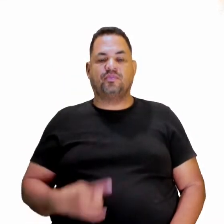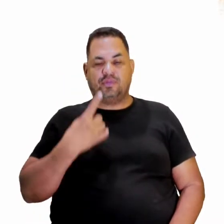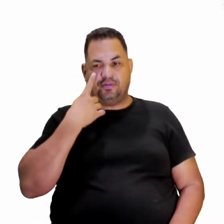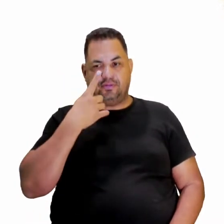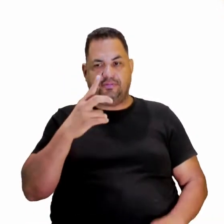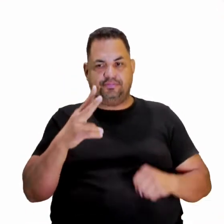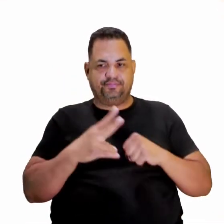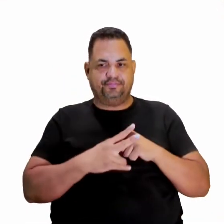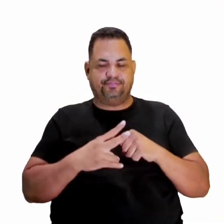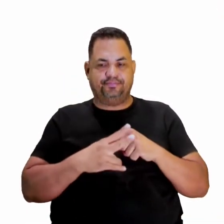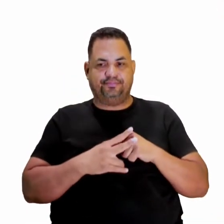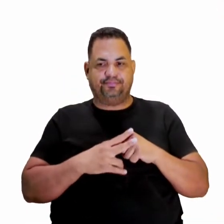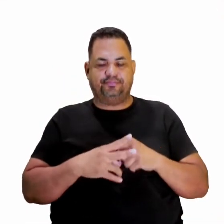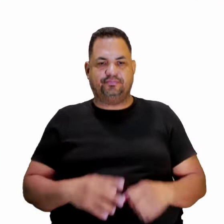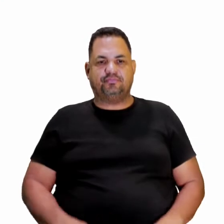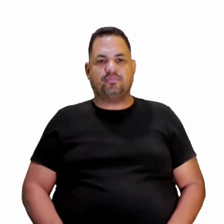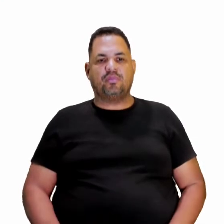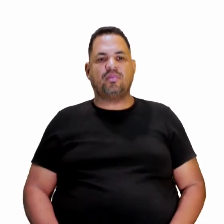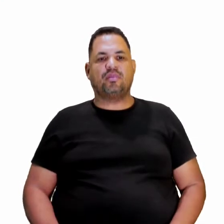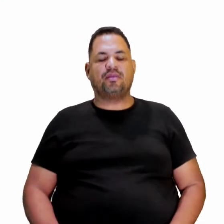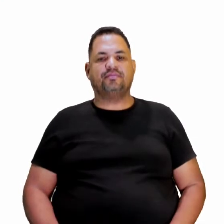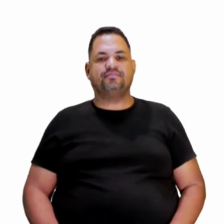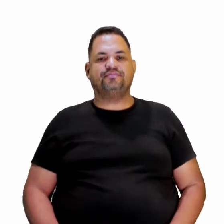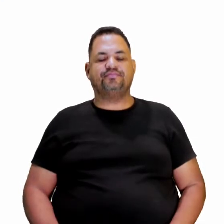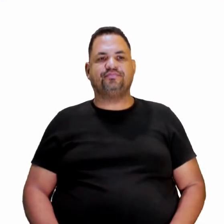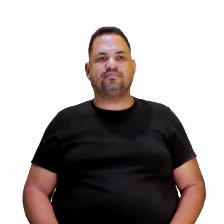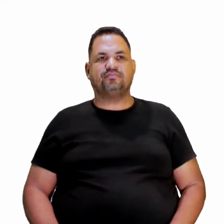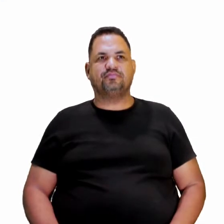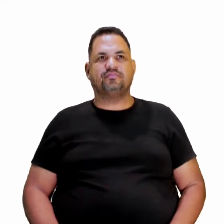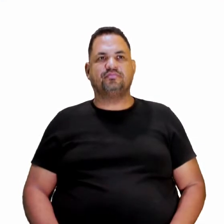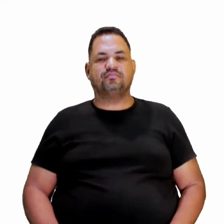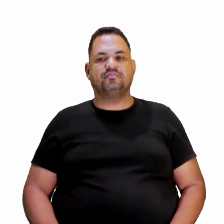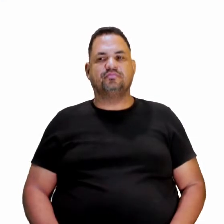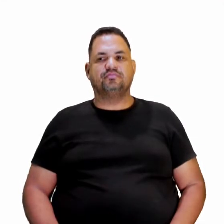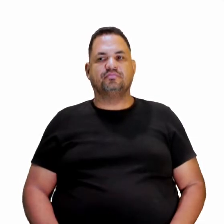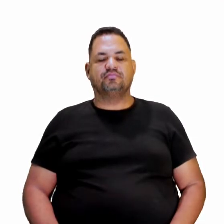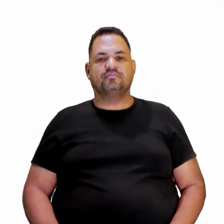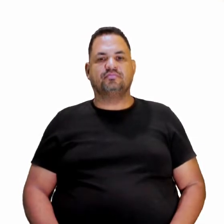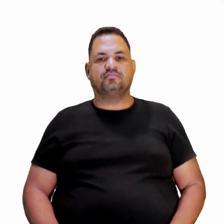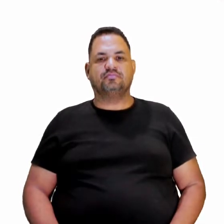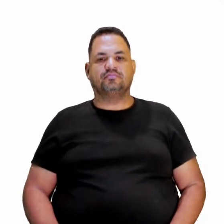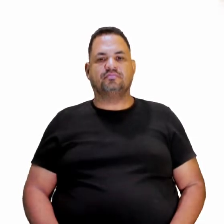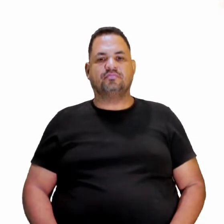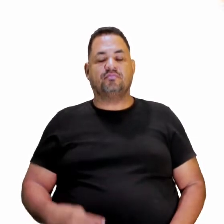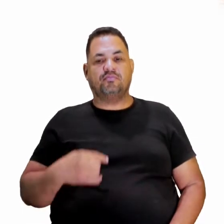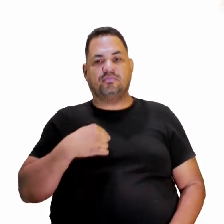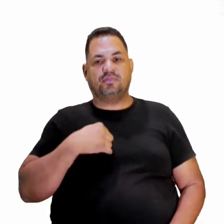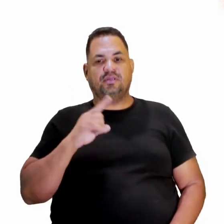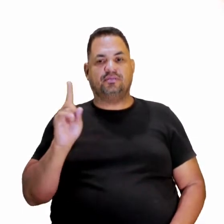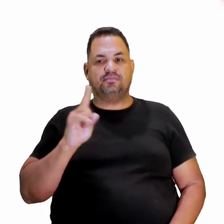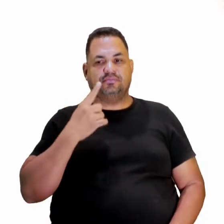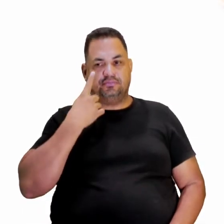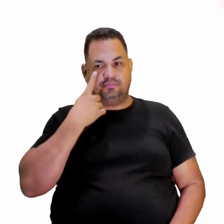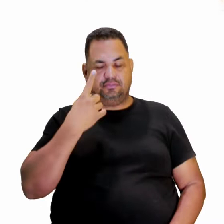ver. I didn't see them at the party. Eu não vi